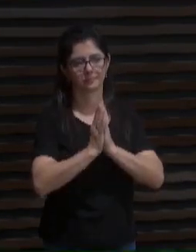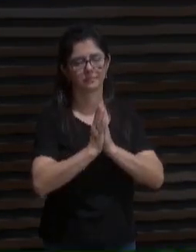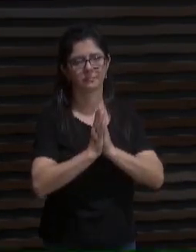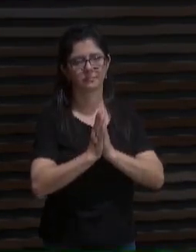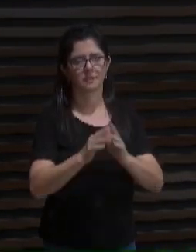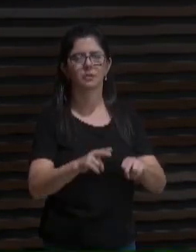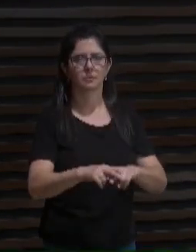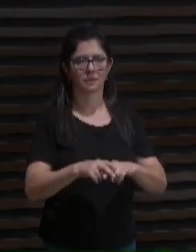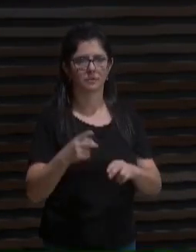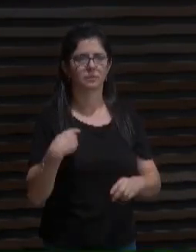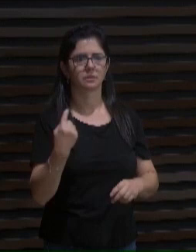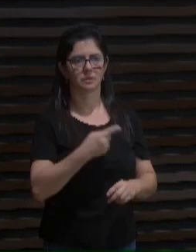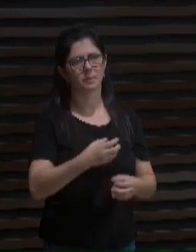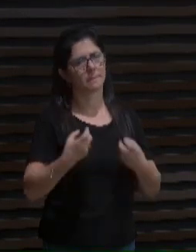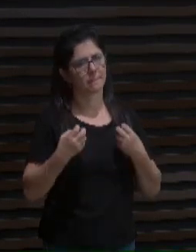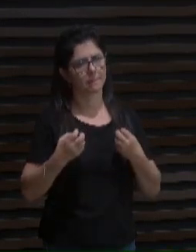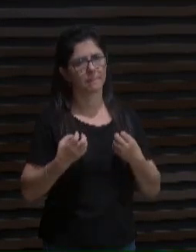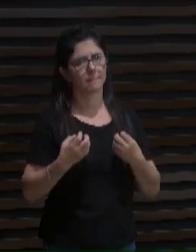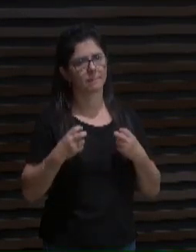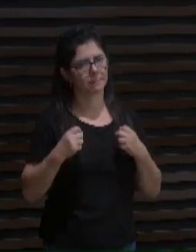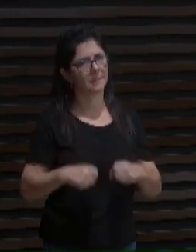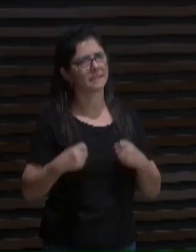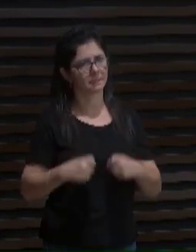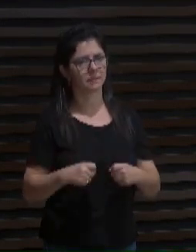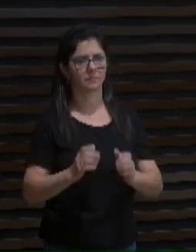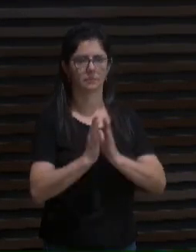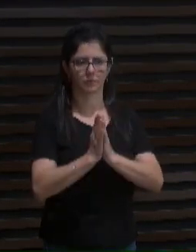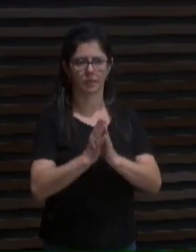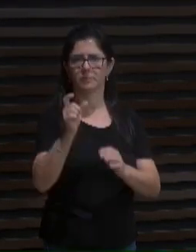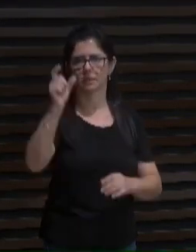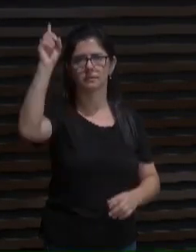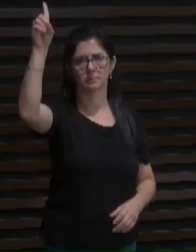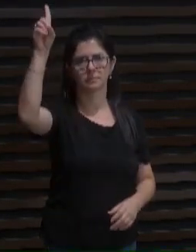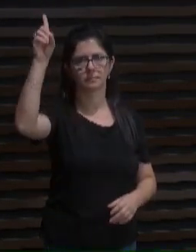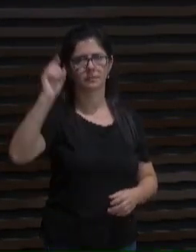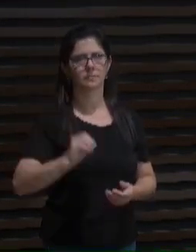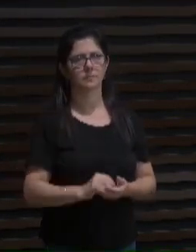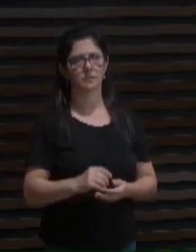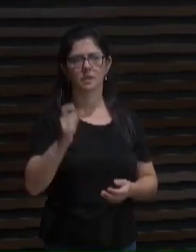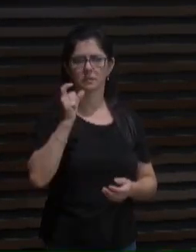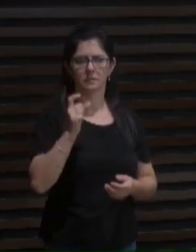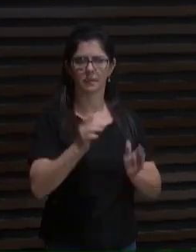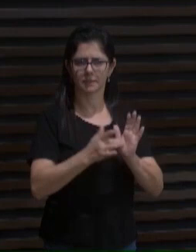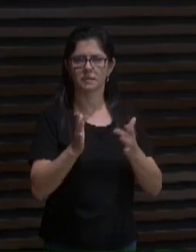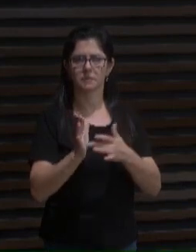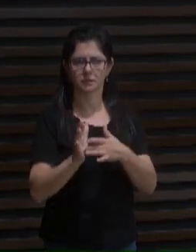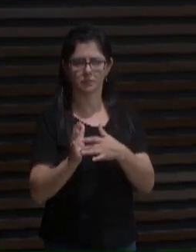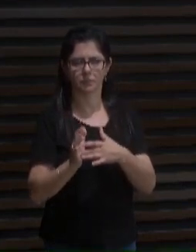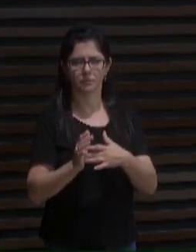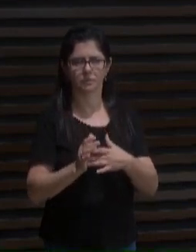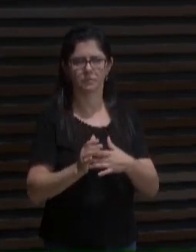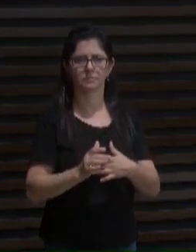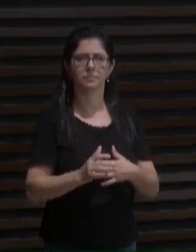Deus. Jesus, quando resistiu ao diabo, ele resistiu com o quê? Com a palavra. O diabo veio com a